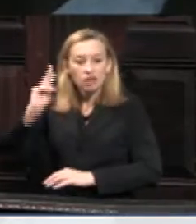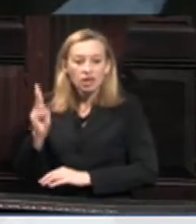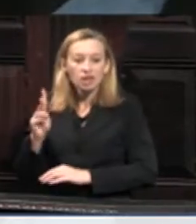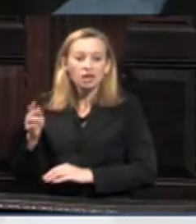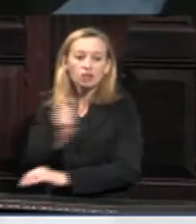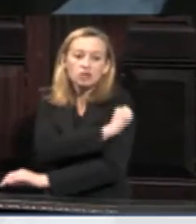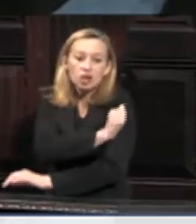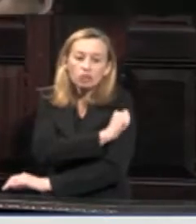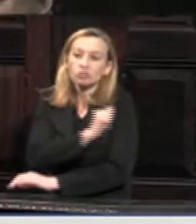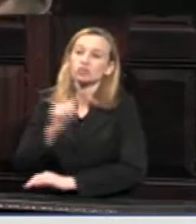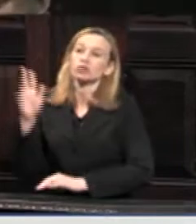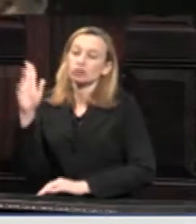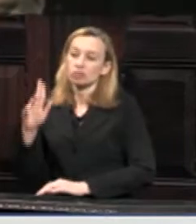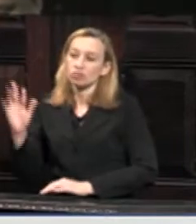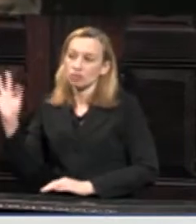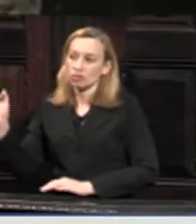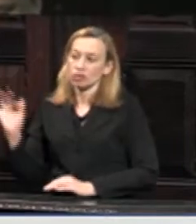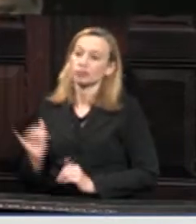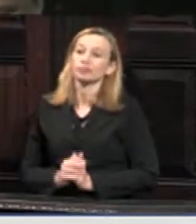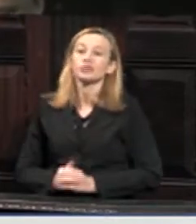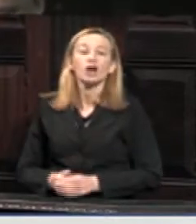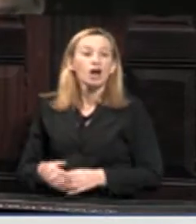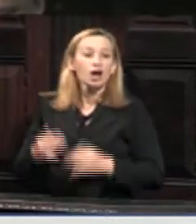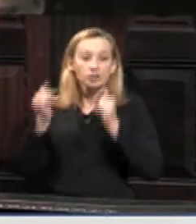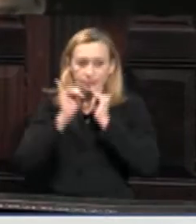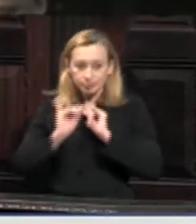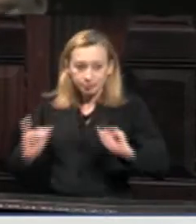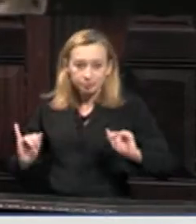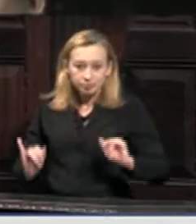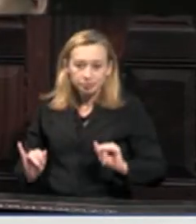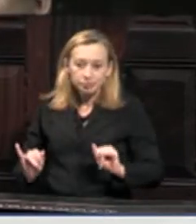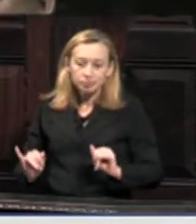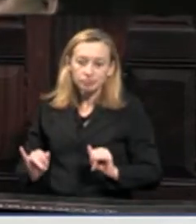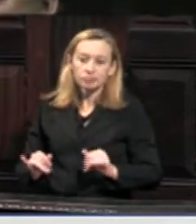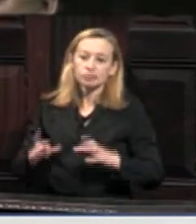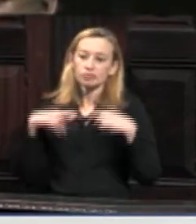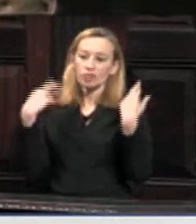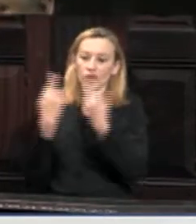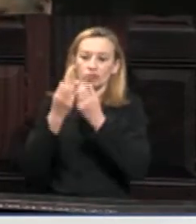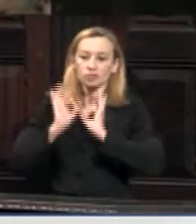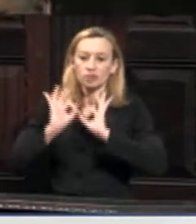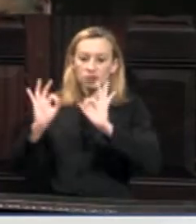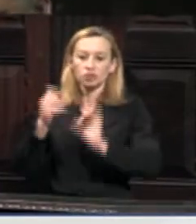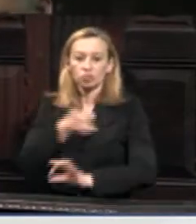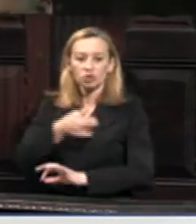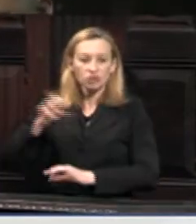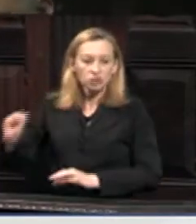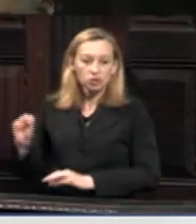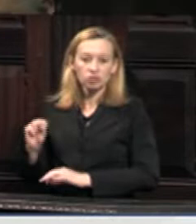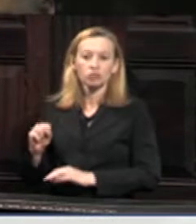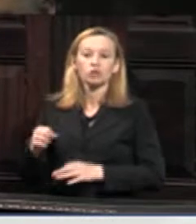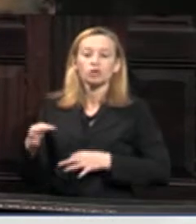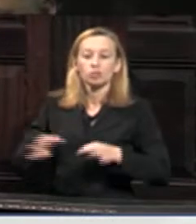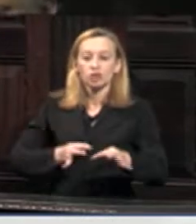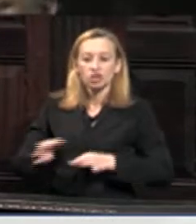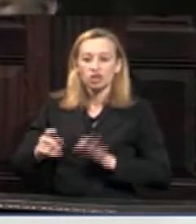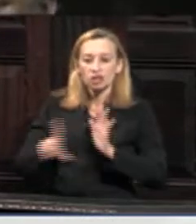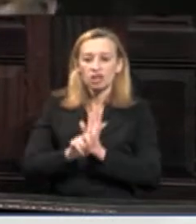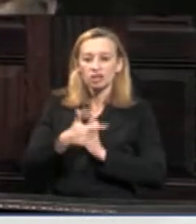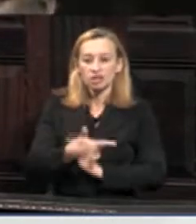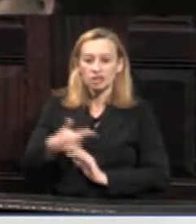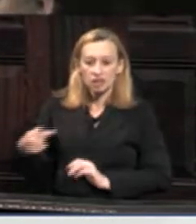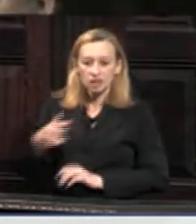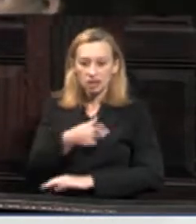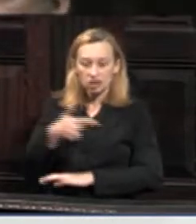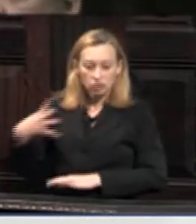Federal Fluminense. Anuncio, sessão ordinária do dia 21 de outubro de 2018, projeto de lei 1714 de